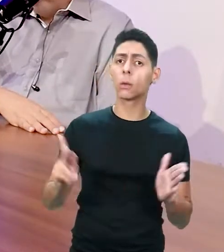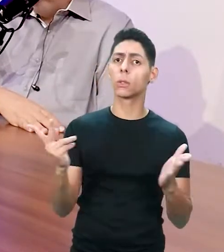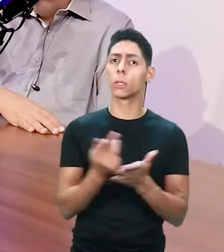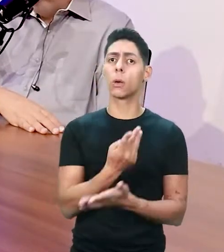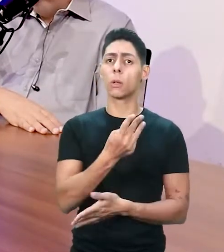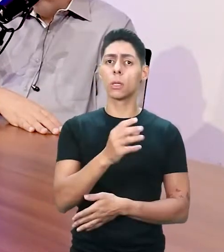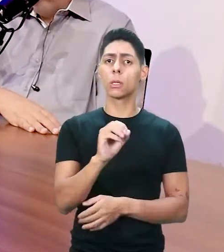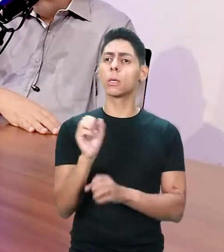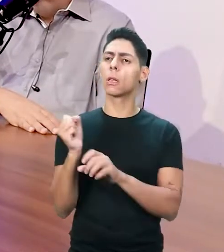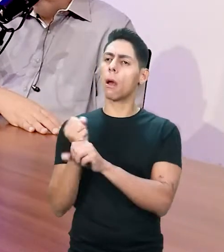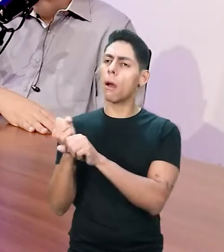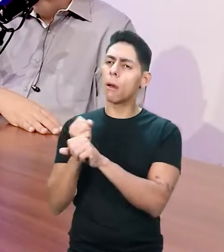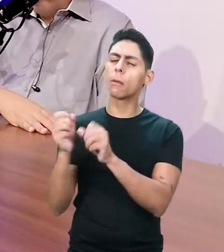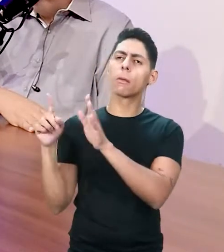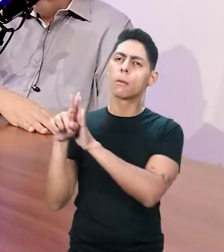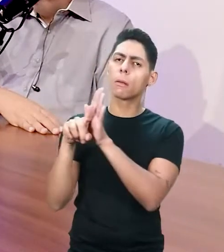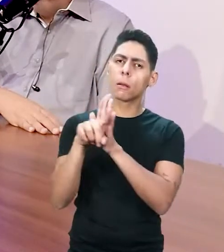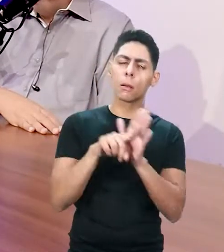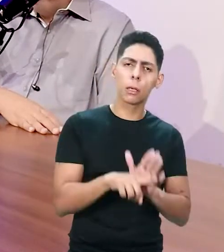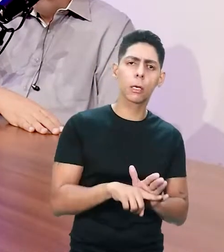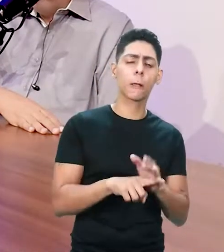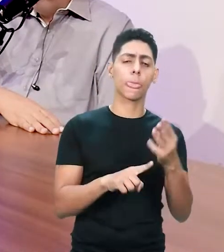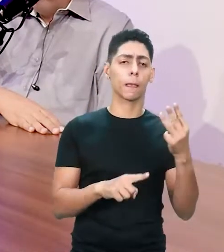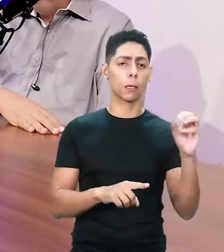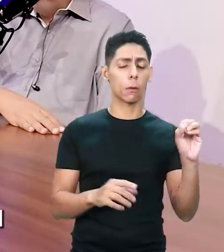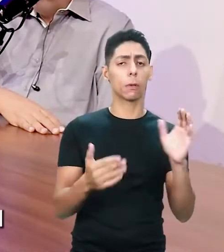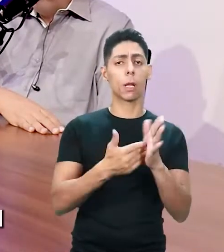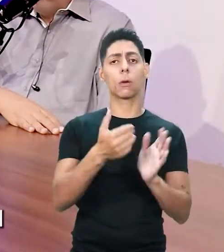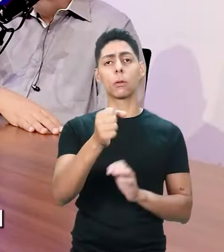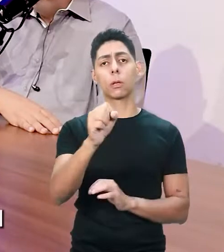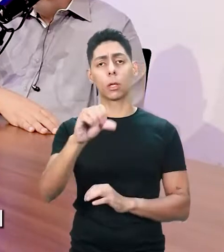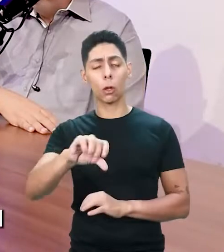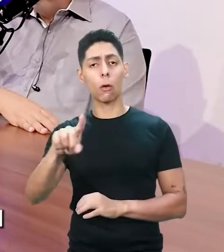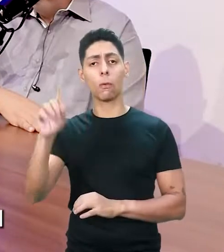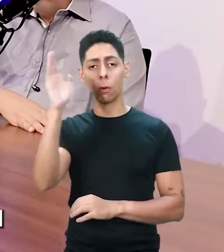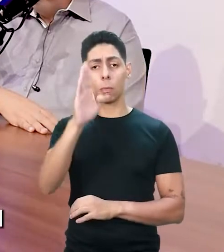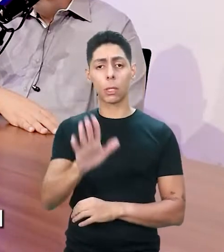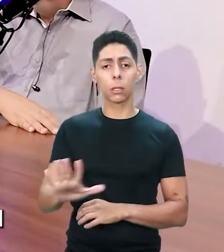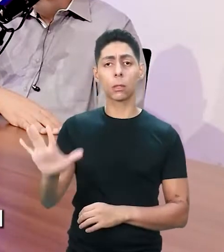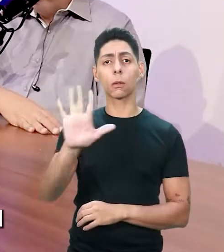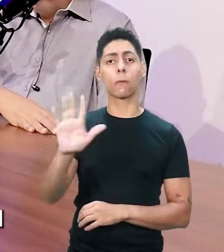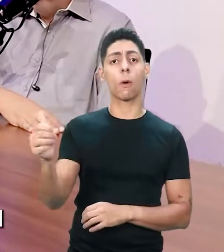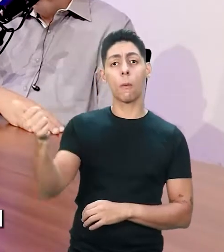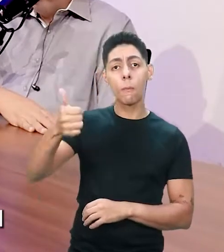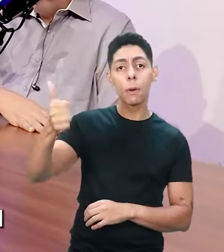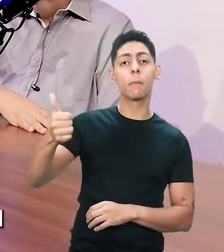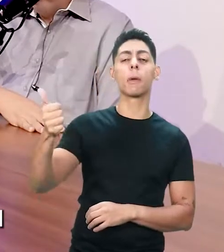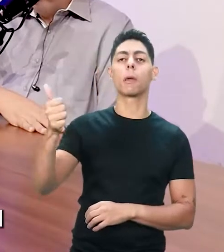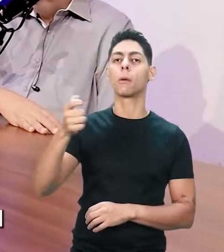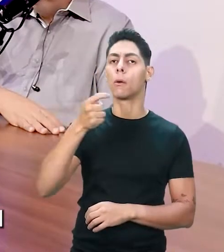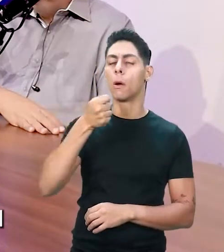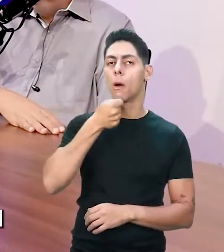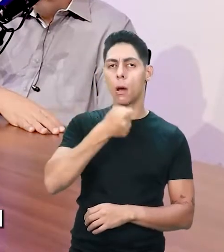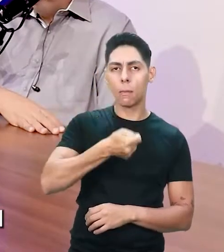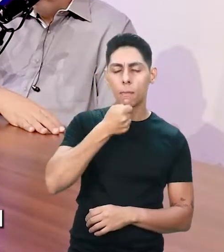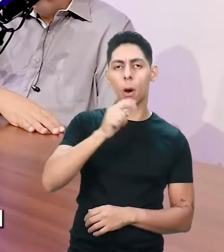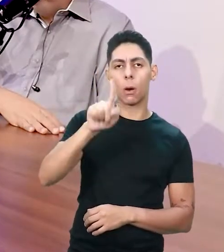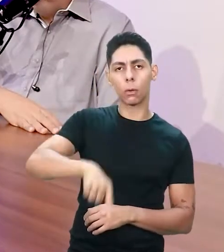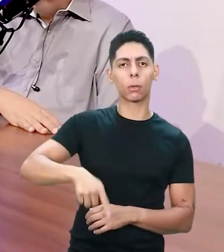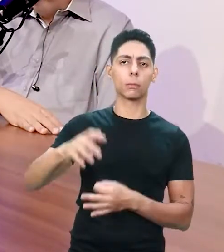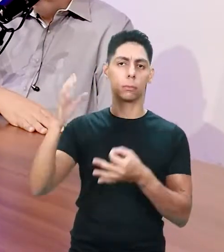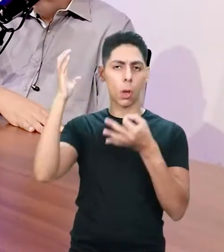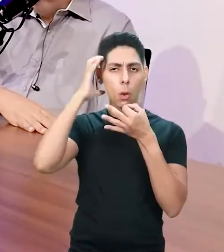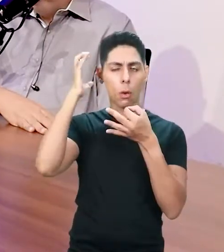fiquei perguntando, de 89 a 2019, em todo o Brasil, e realmente eu fui o primeiro caso de repórter de futebol em rádio no